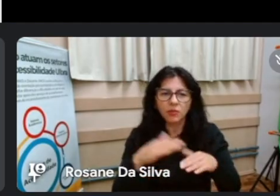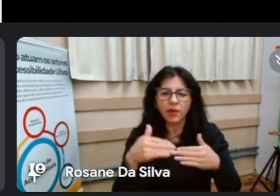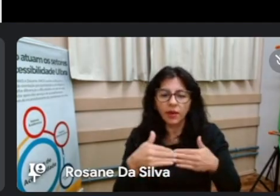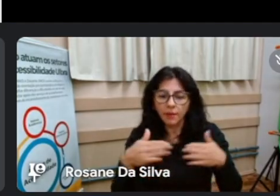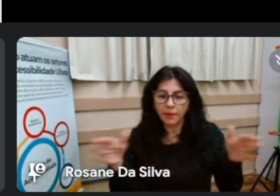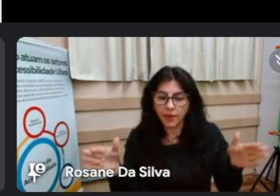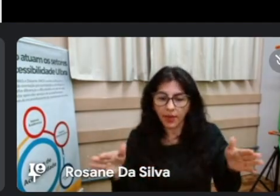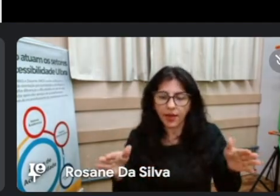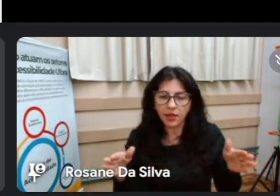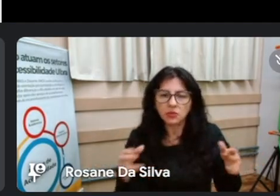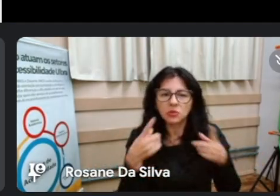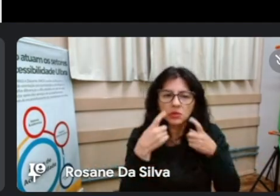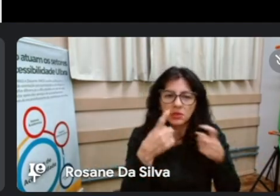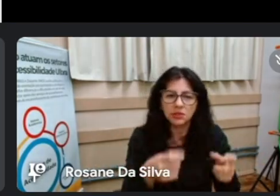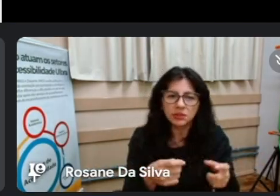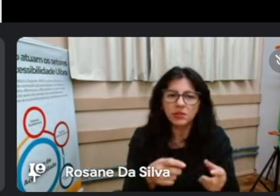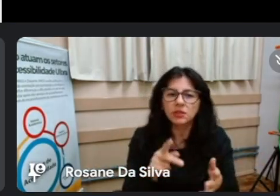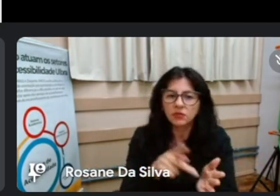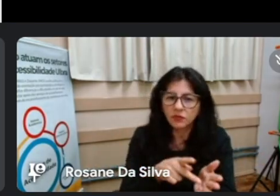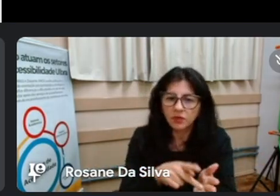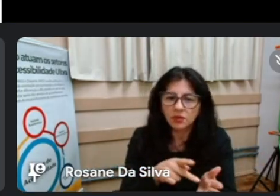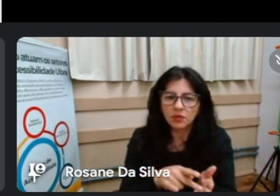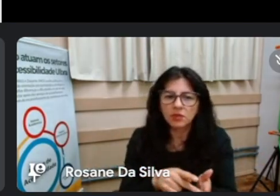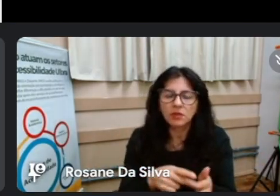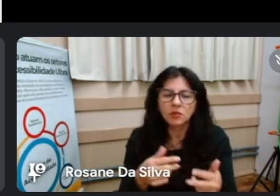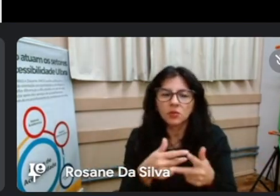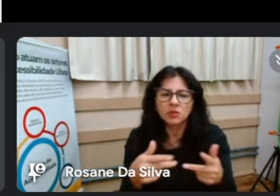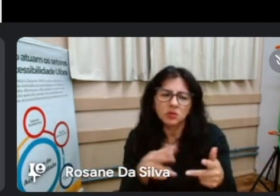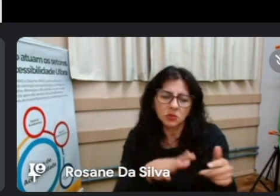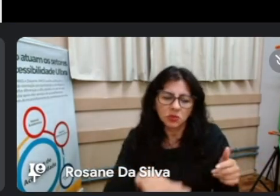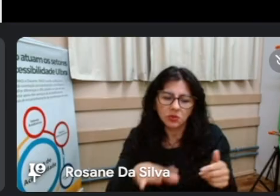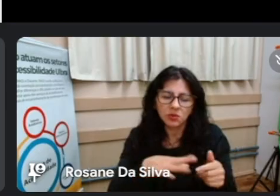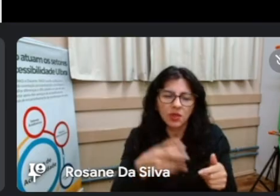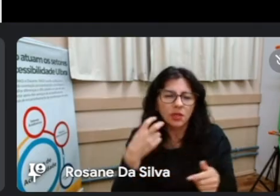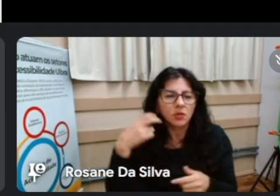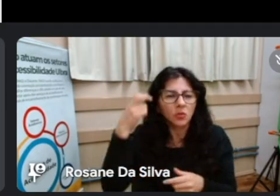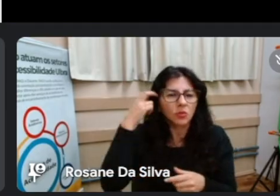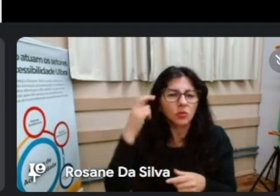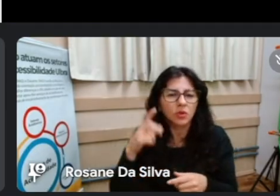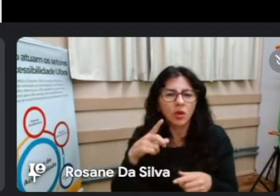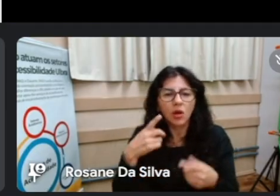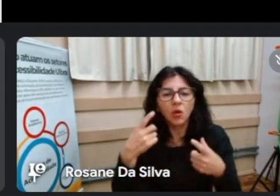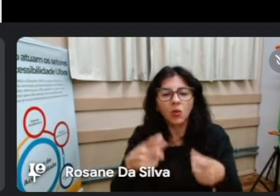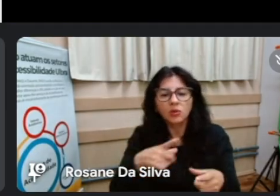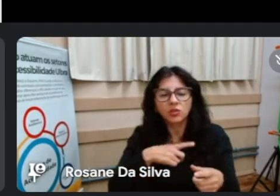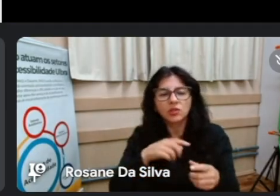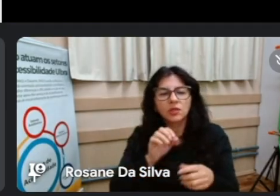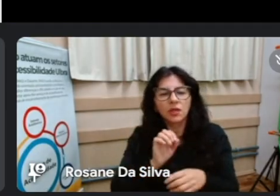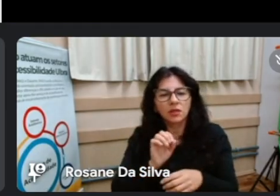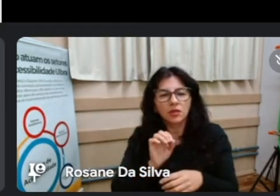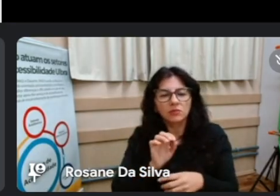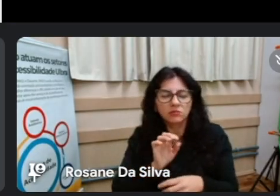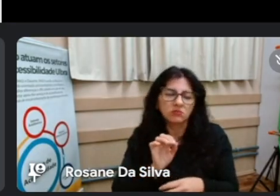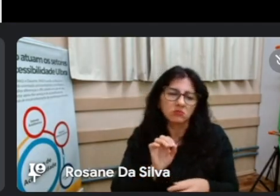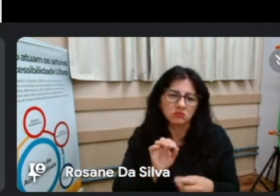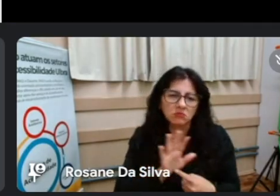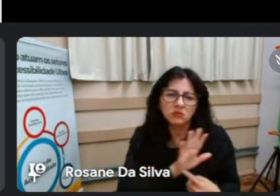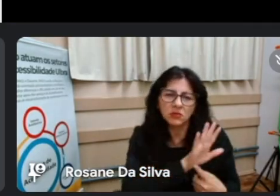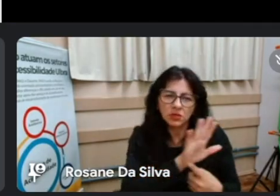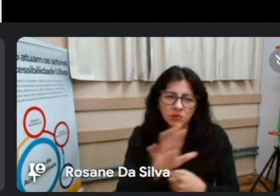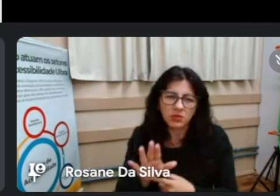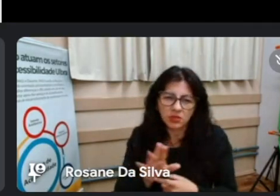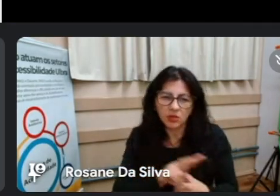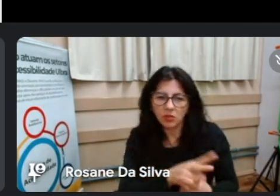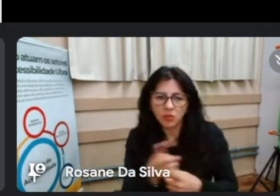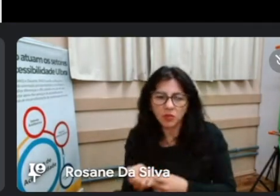com as diferentes instâncias culturais onde acontece a transmissão e a produção de música não é eu